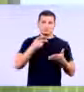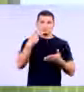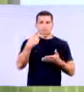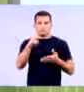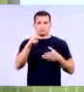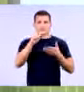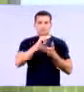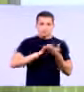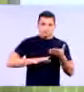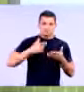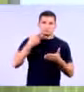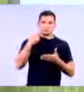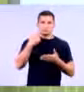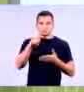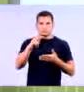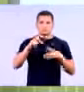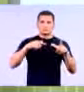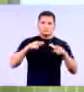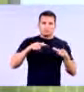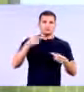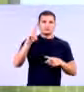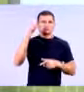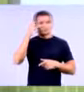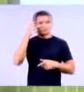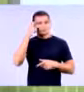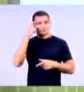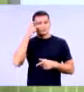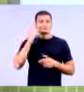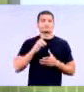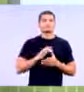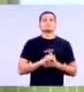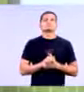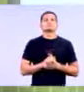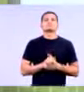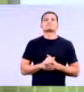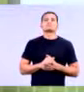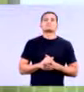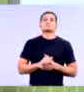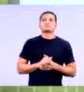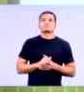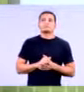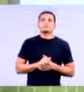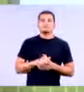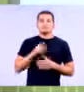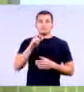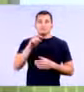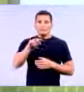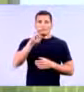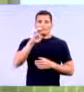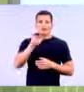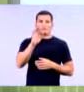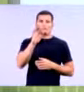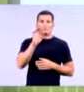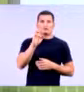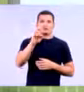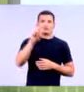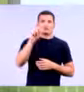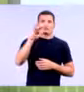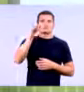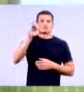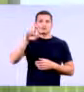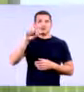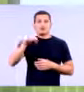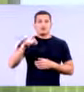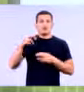trabalho, do seu pensamento, né, de todo esse processo. E referenciar é uma das responsabilidades